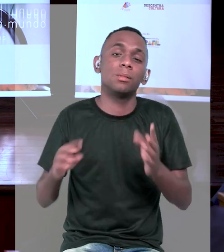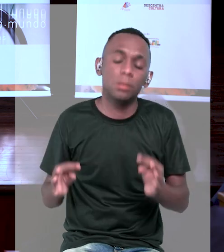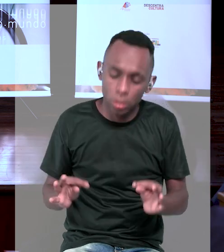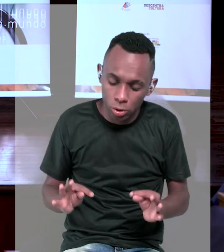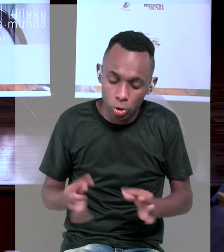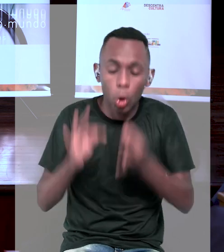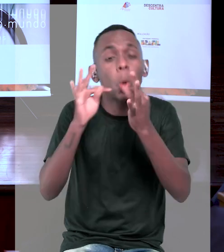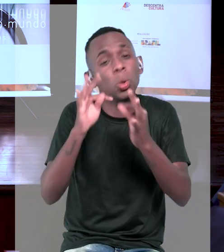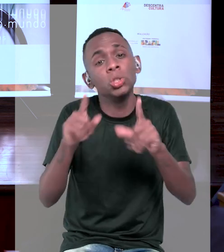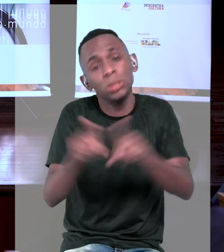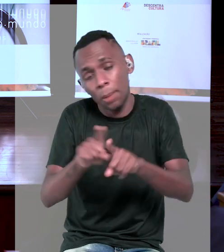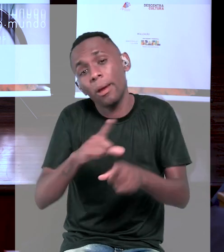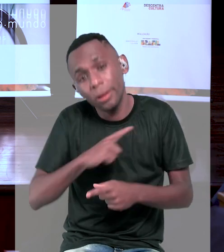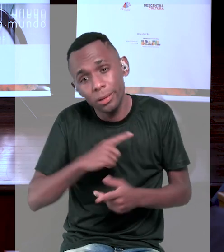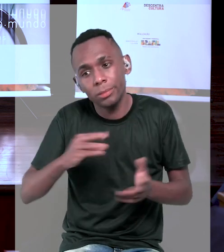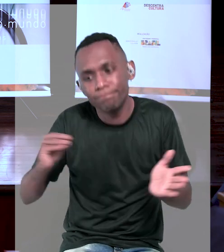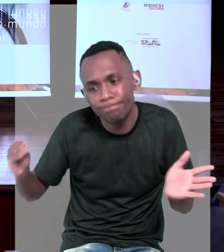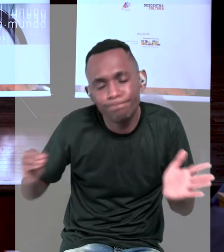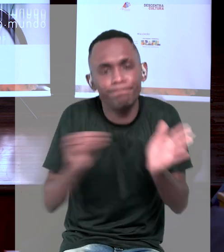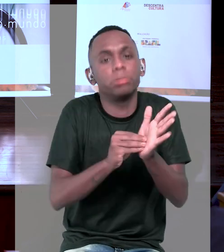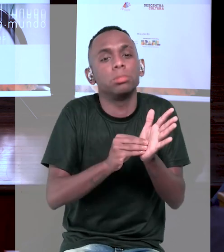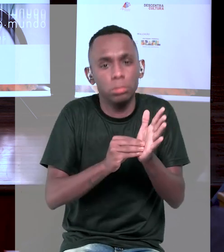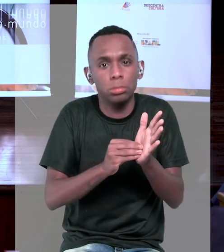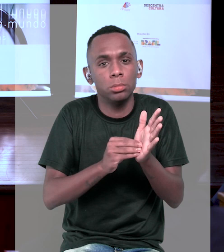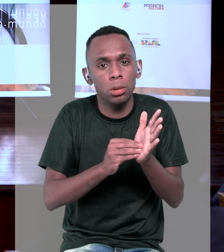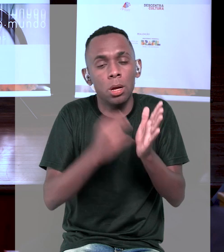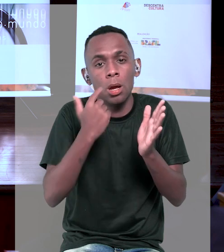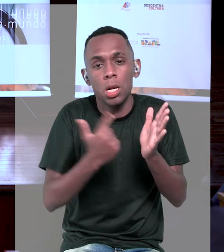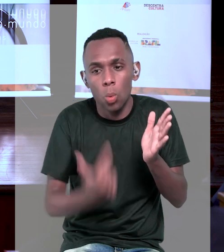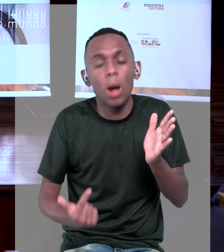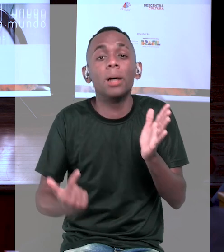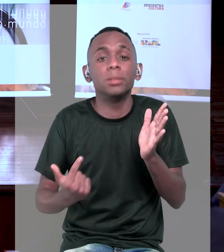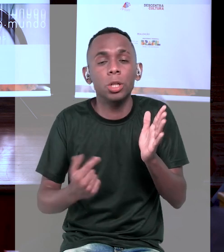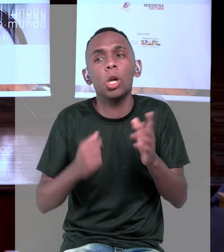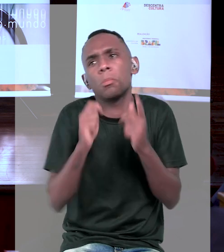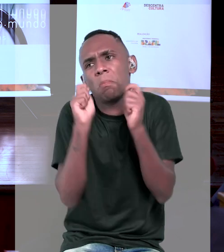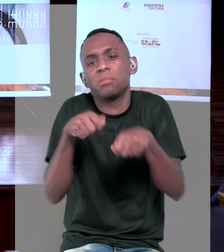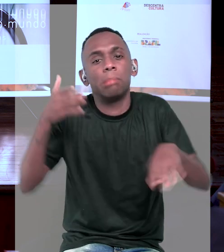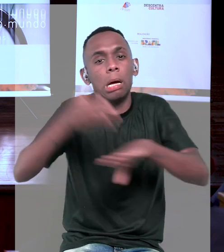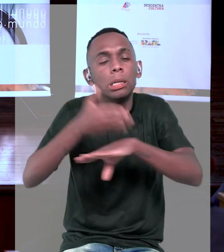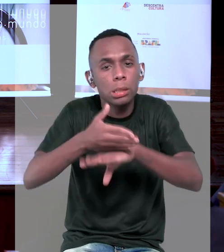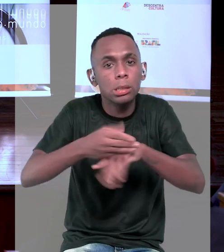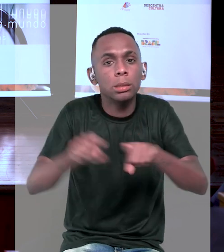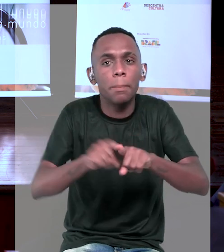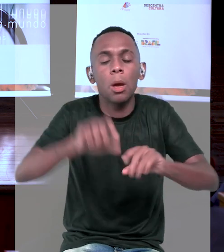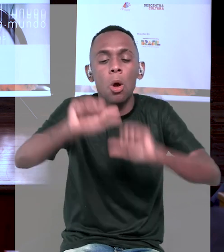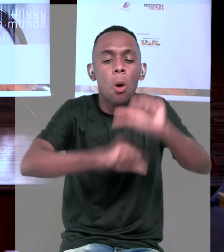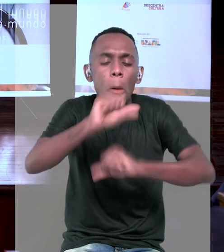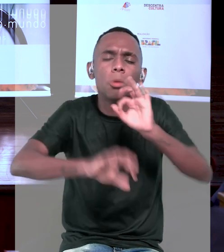de linguagem abstrata que eu posso acessar e recolocar em movimento à medida que leio?